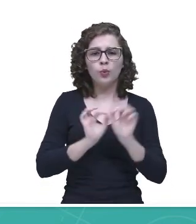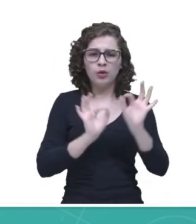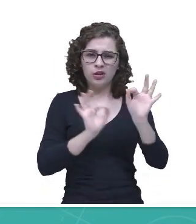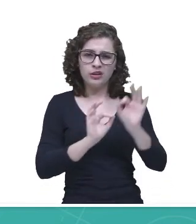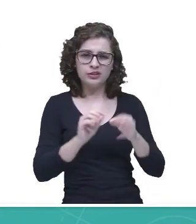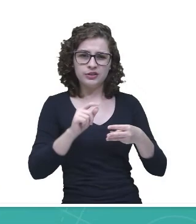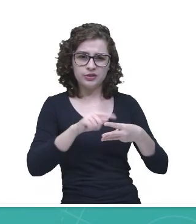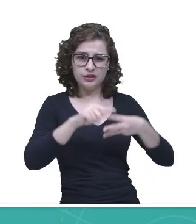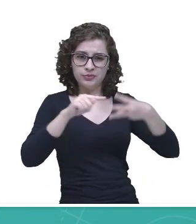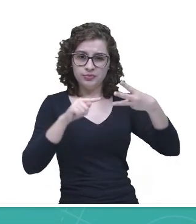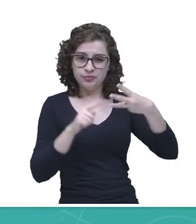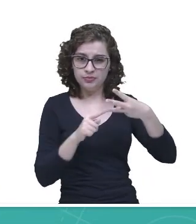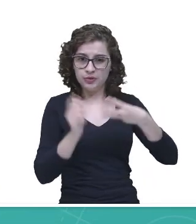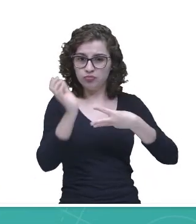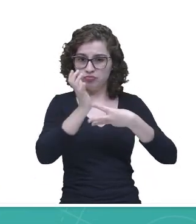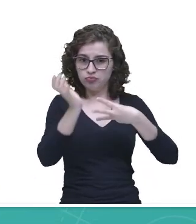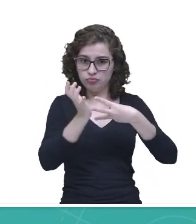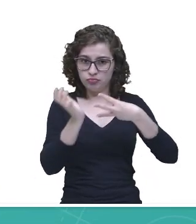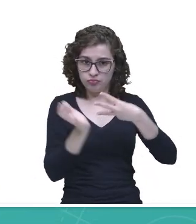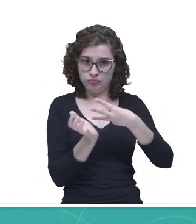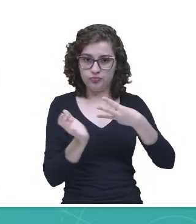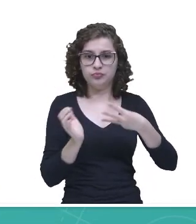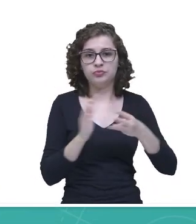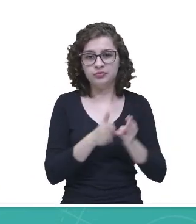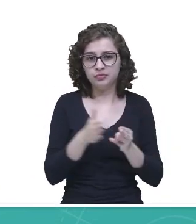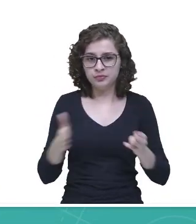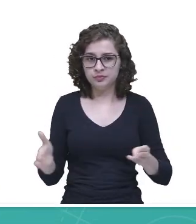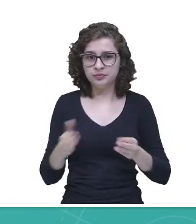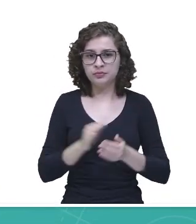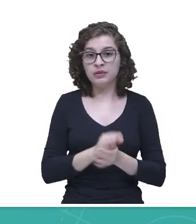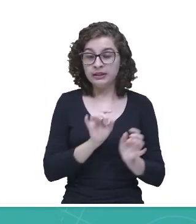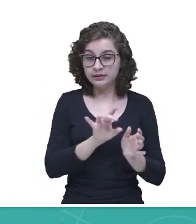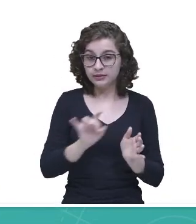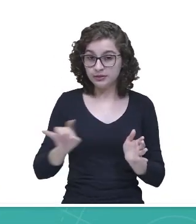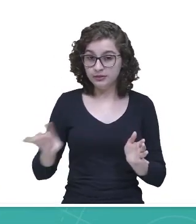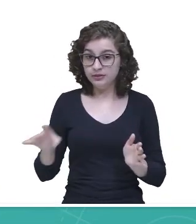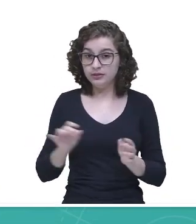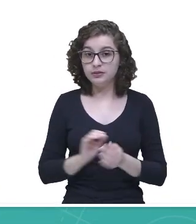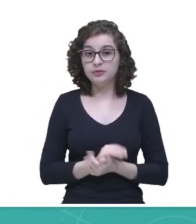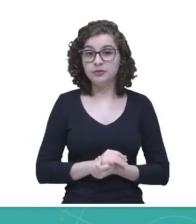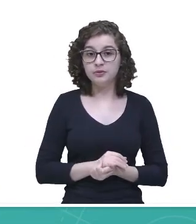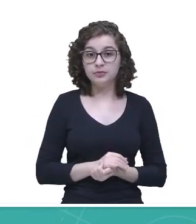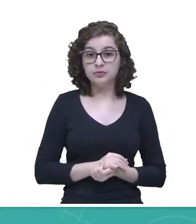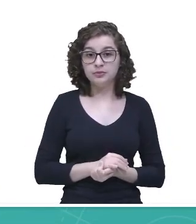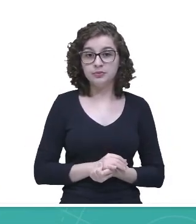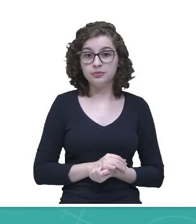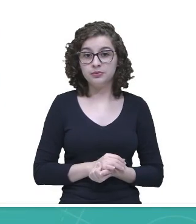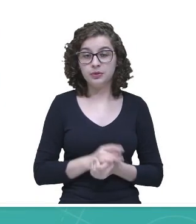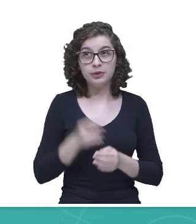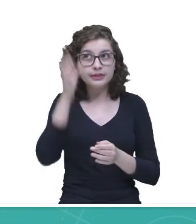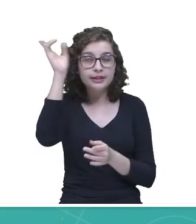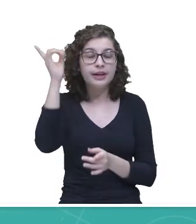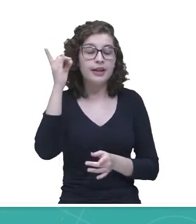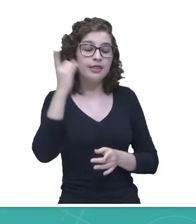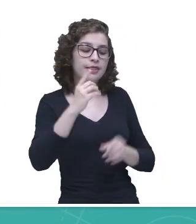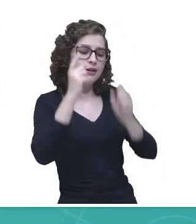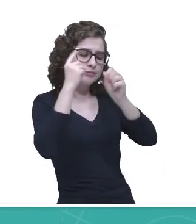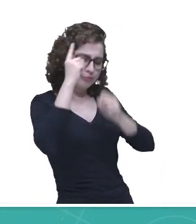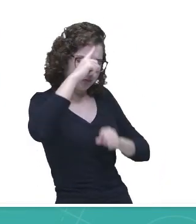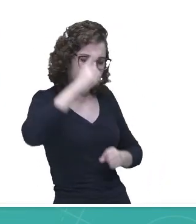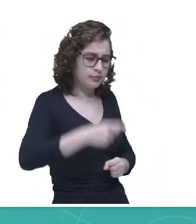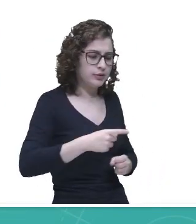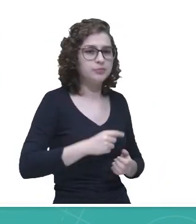organização em 3 ordens diferenciadas. Cada ordem seguia um papel definido por Deus: trabalhar,